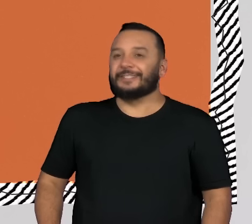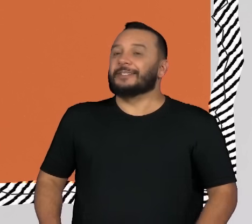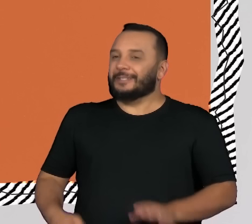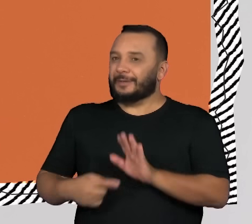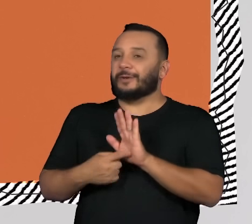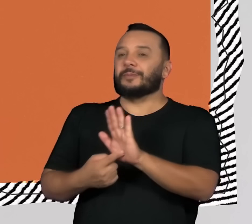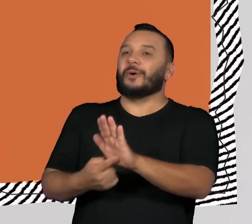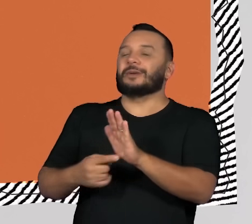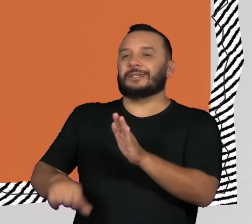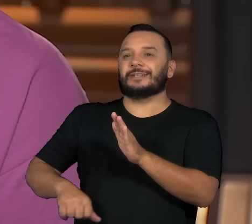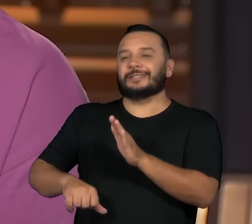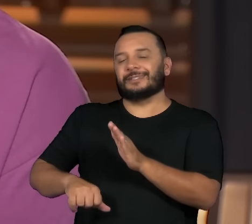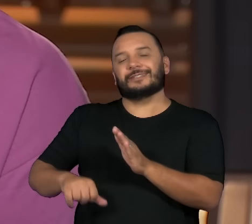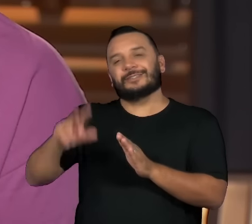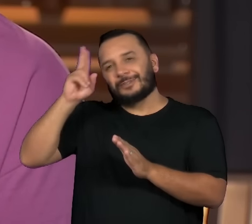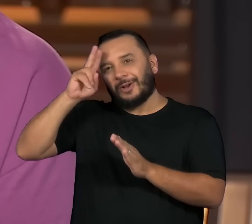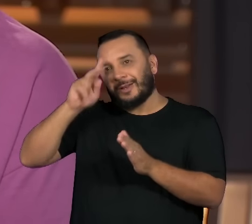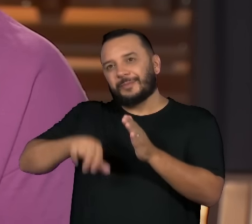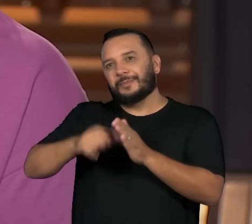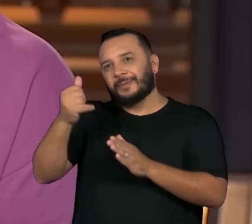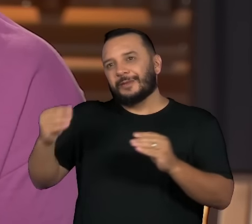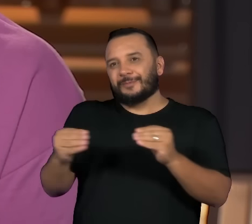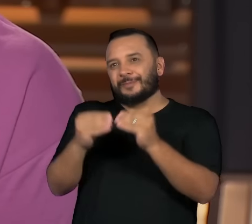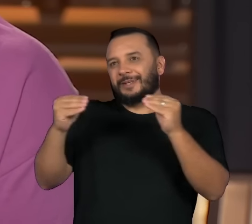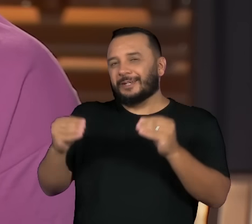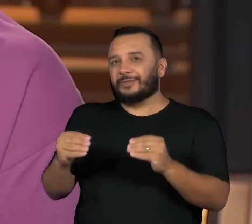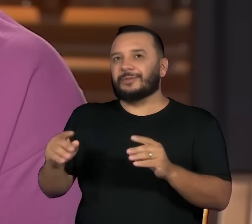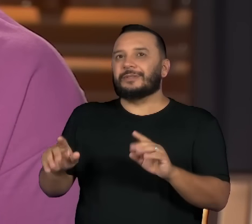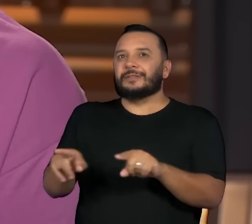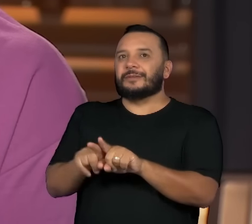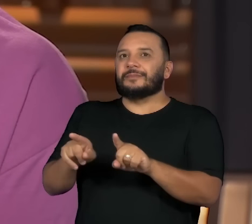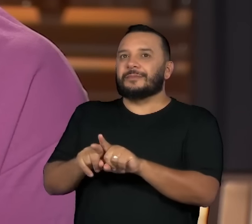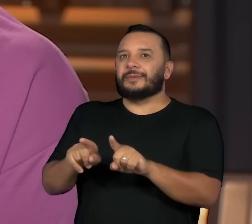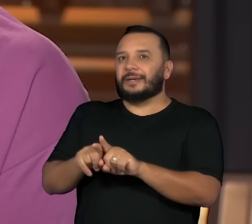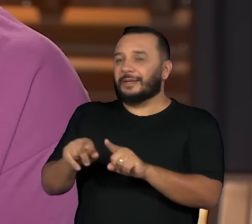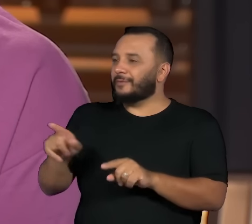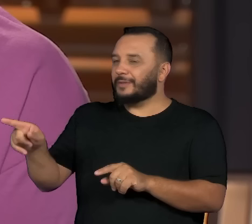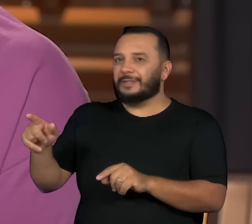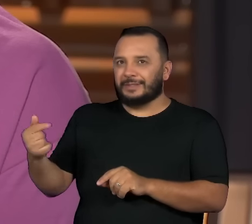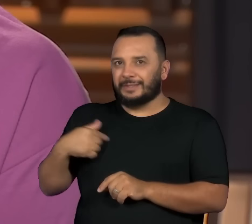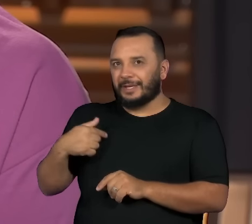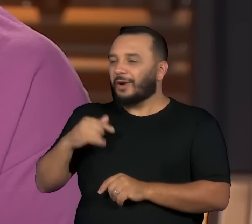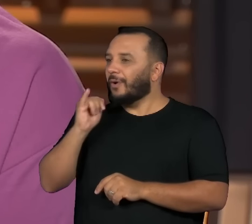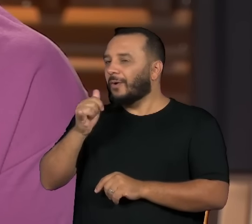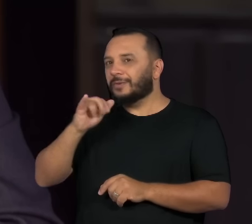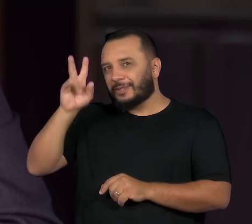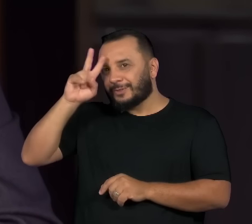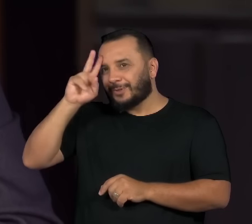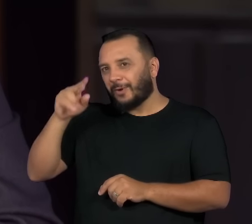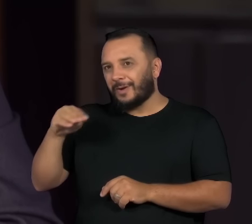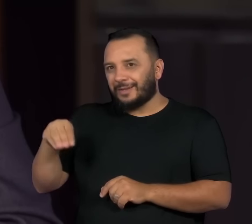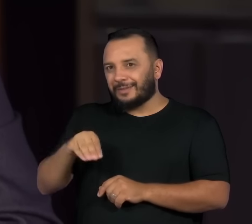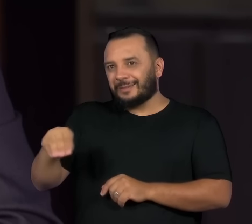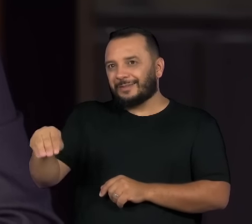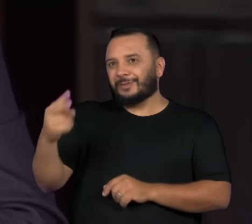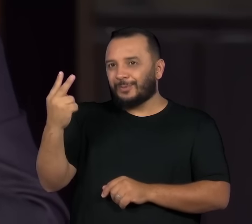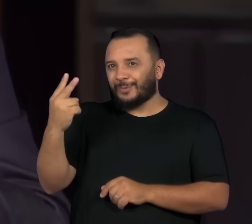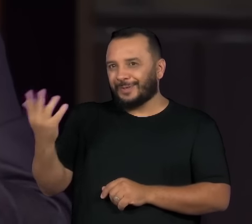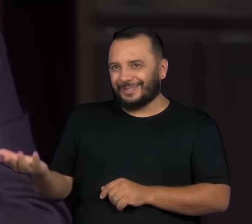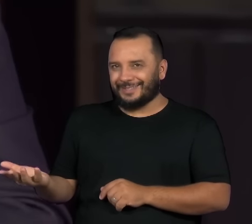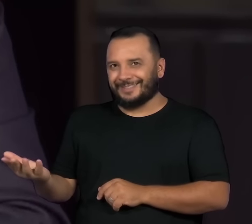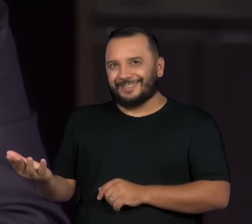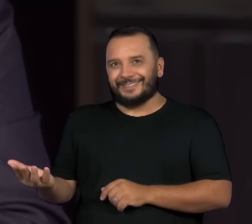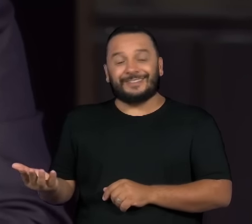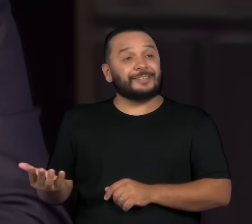primeiro beijo, desafie alguém que está jogando para contar dele, a melhor história avança 2 casas. Oh, meu Deus, gente, olha aí, olha